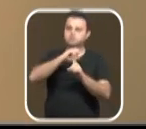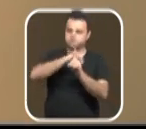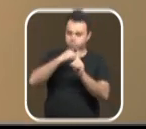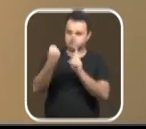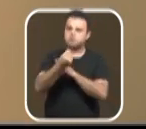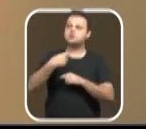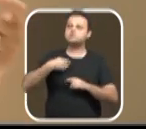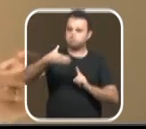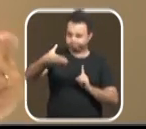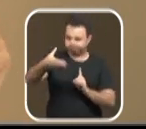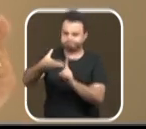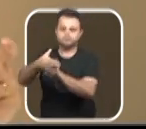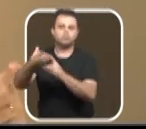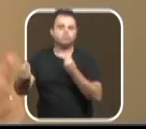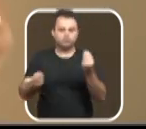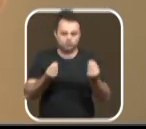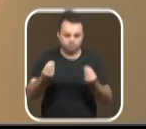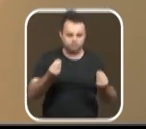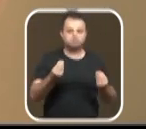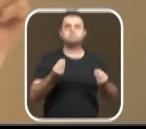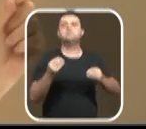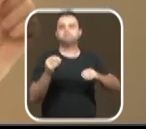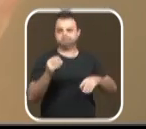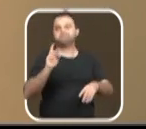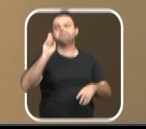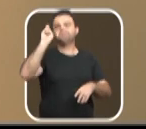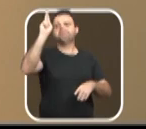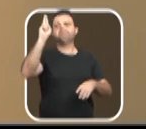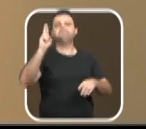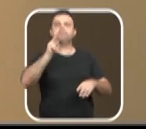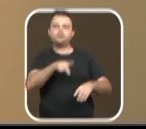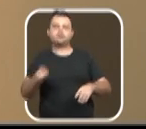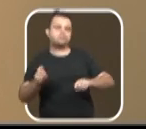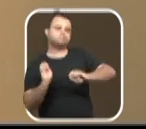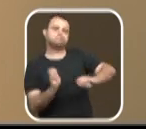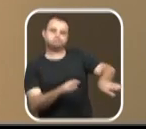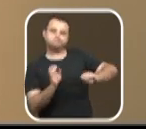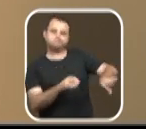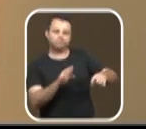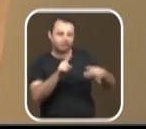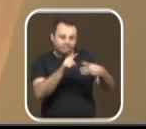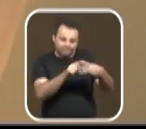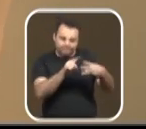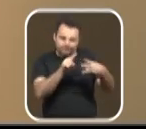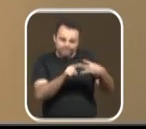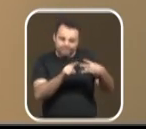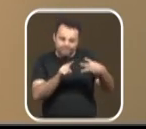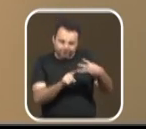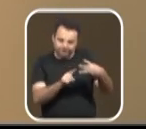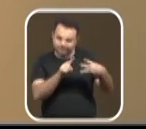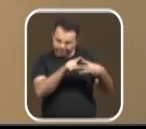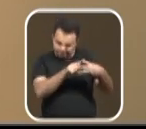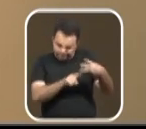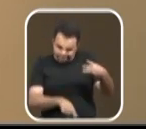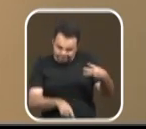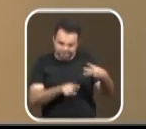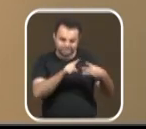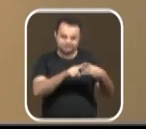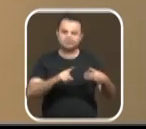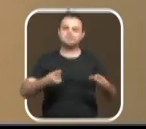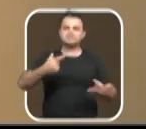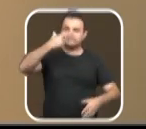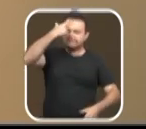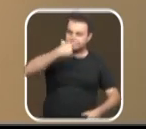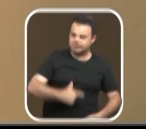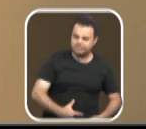isso, não sei se você consegue perceber como isso está ligado. Esses três elementos, desenvolvimento pleno, exercício da cidadania e